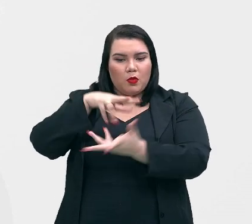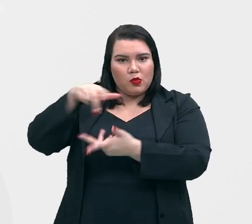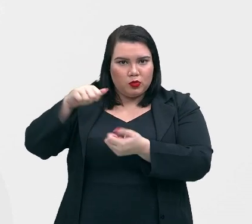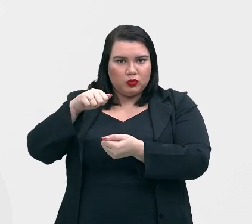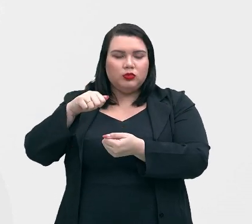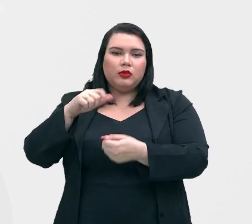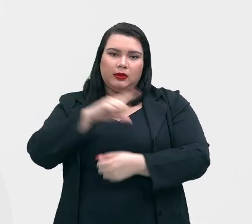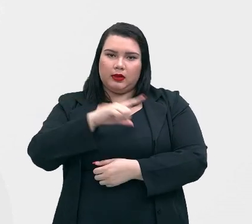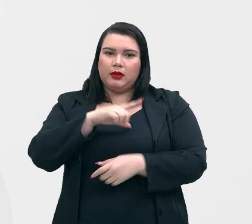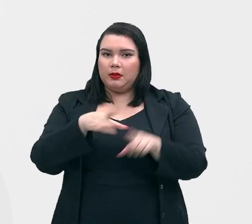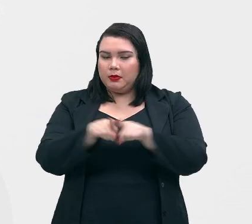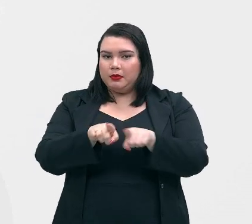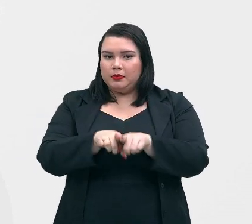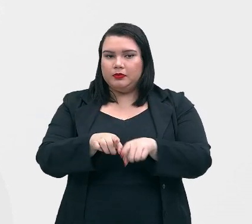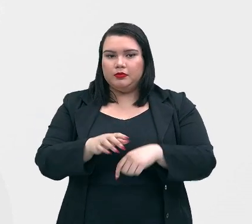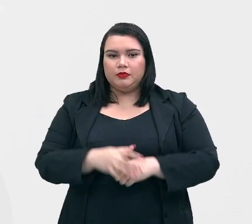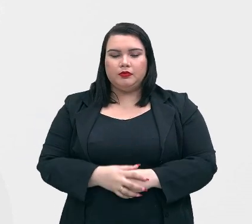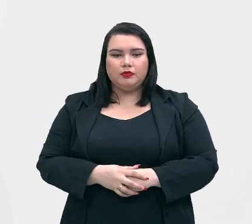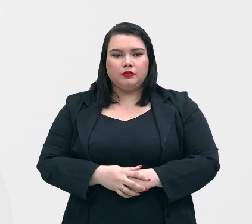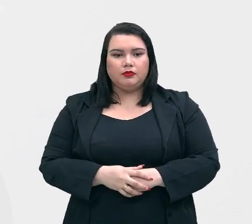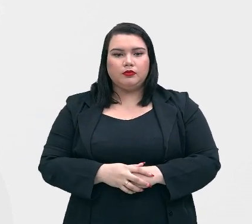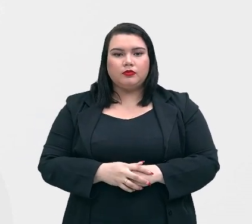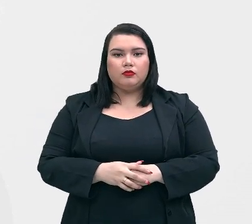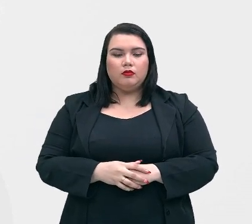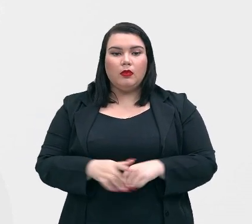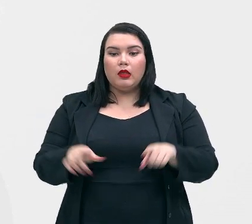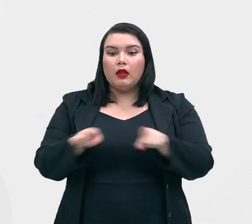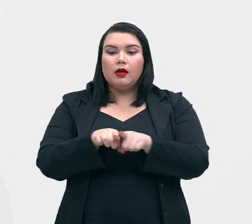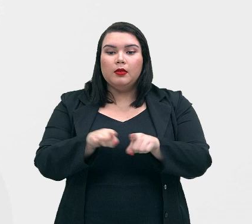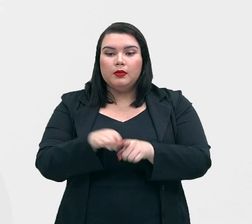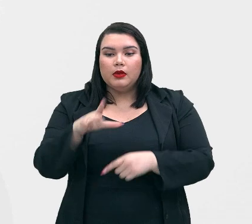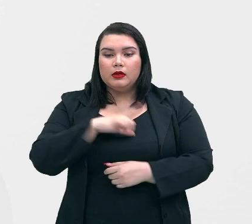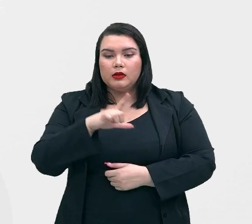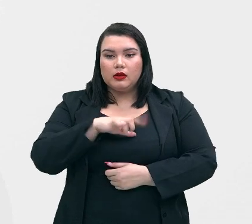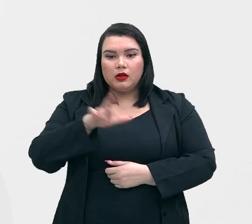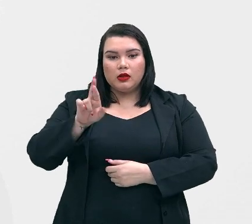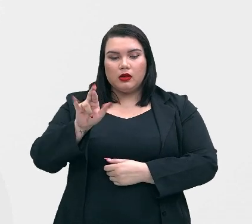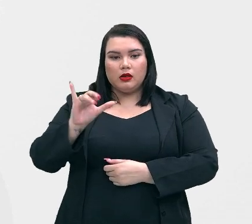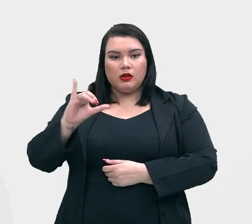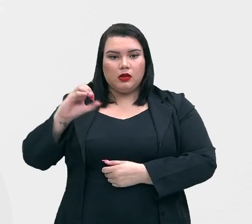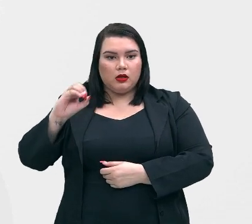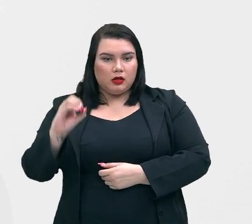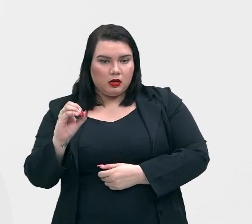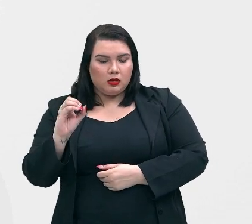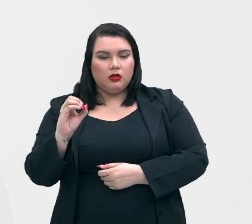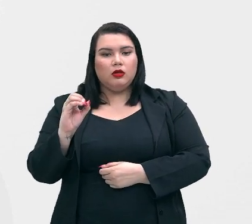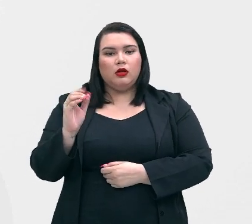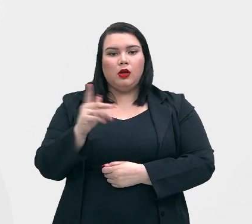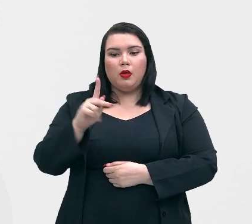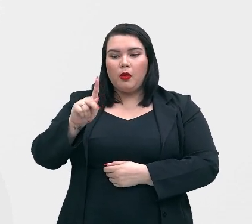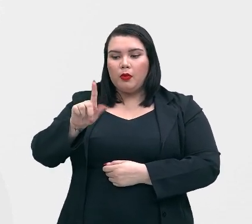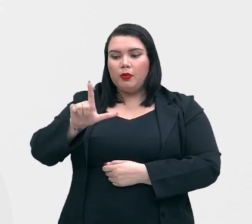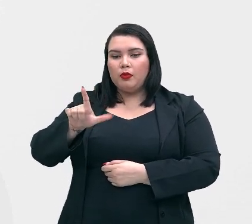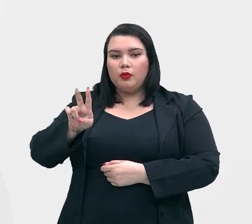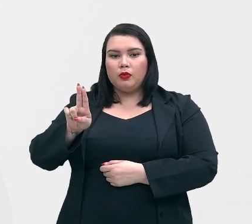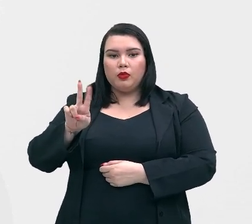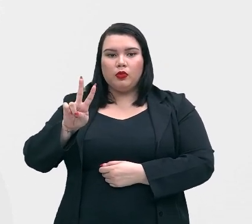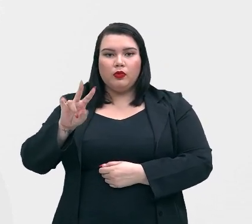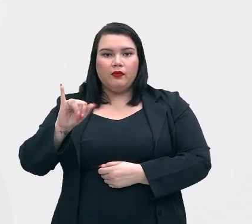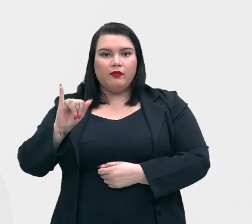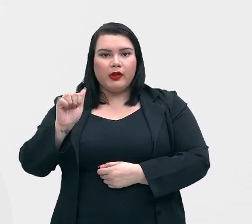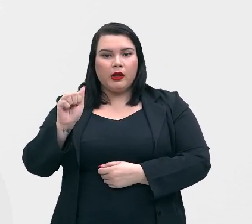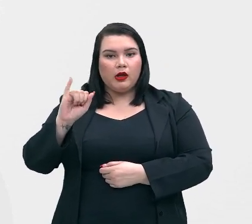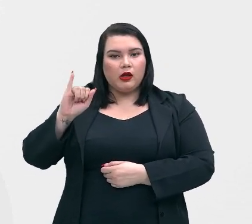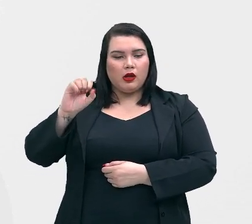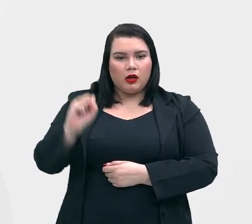planeta. Mas também teremos o rio, né, que vem através dos rios pluviais. Esse